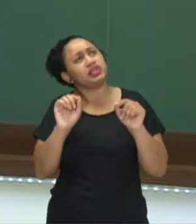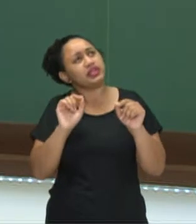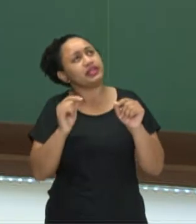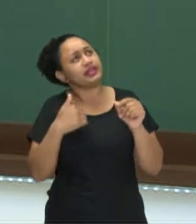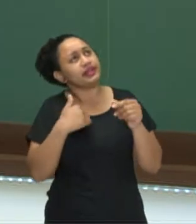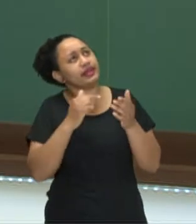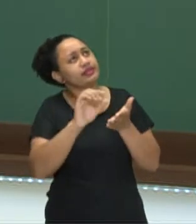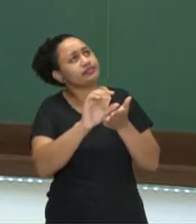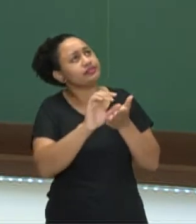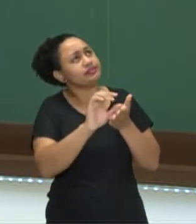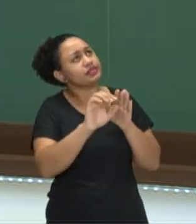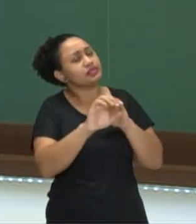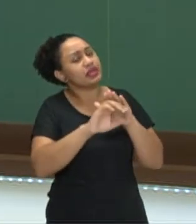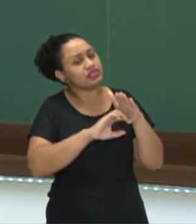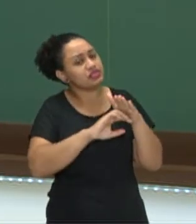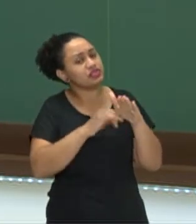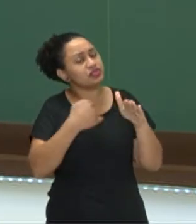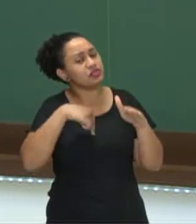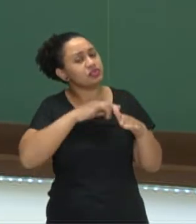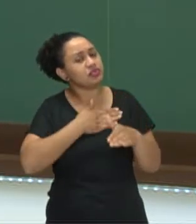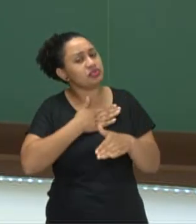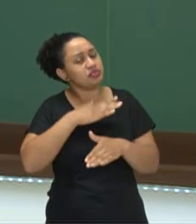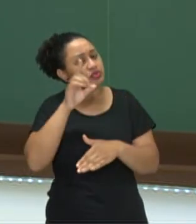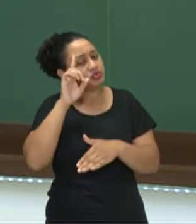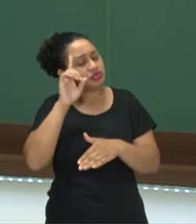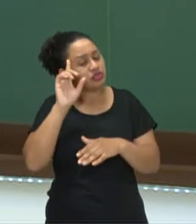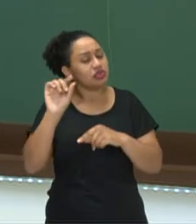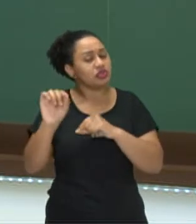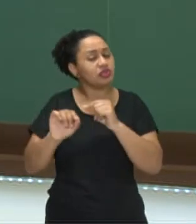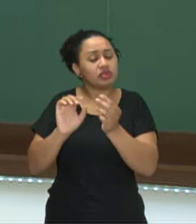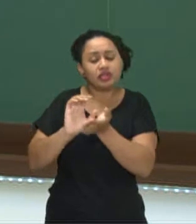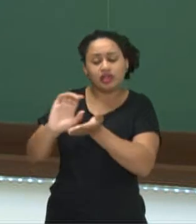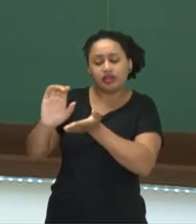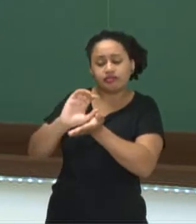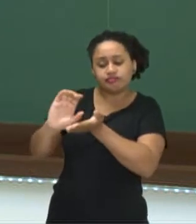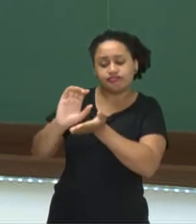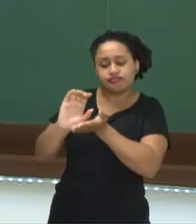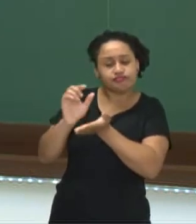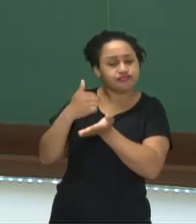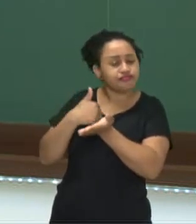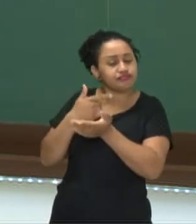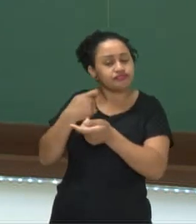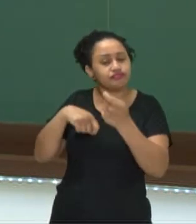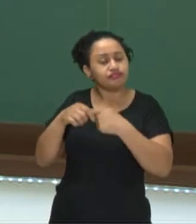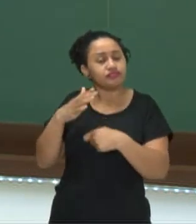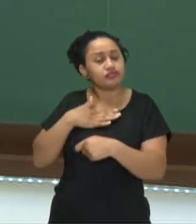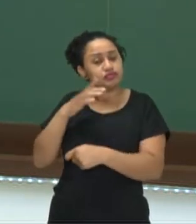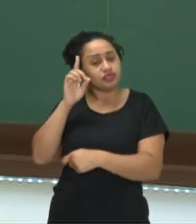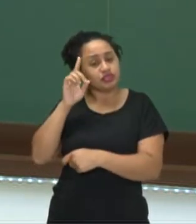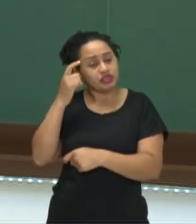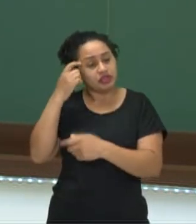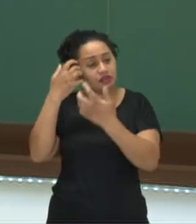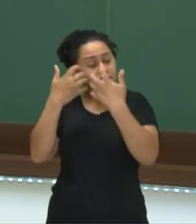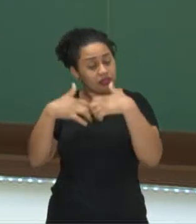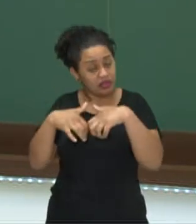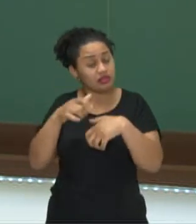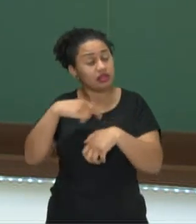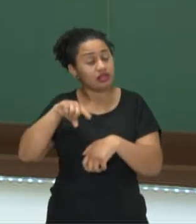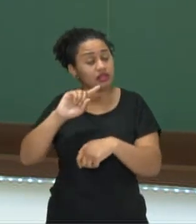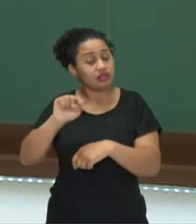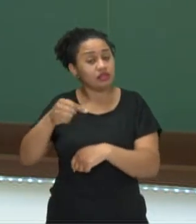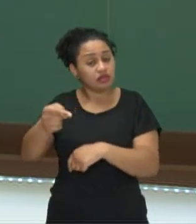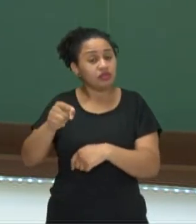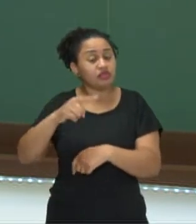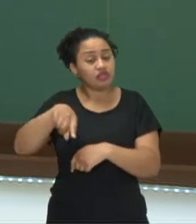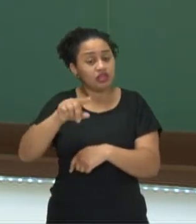ativo dentro do meu cotidiano? O que seria um passivo financeiro dentro do meu cotidiano? Pense um pouquinho e daí vocês já vão depois